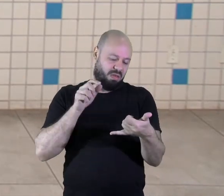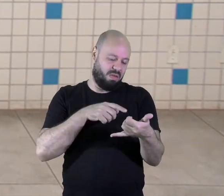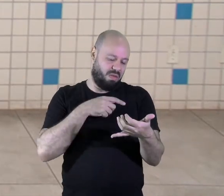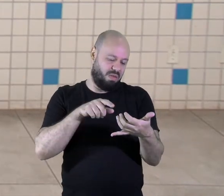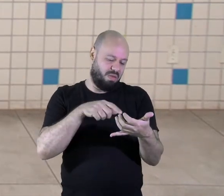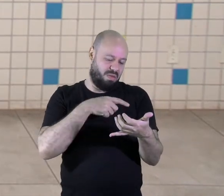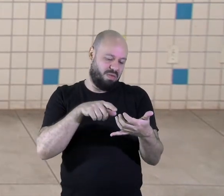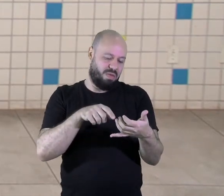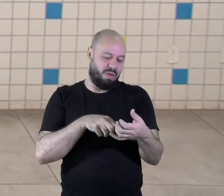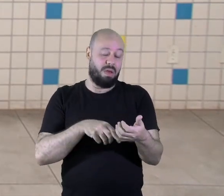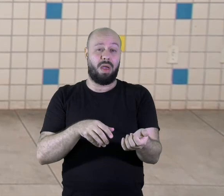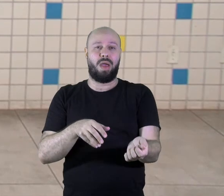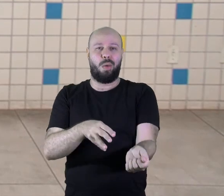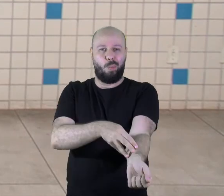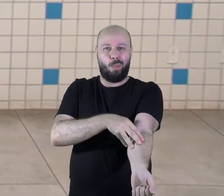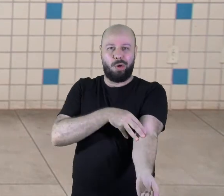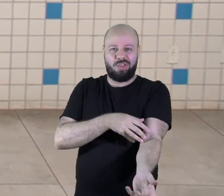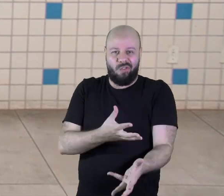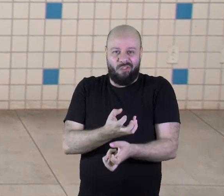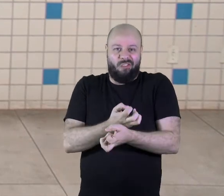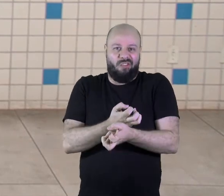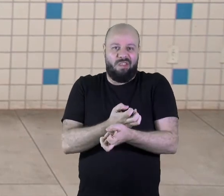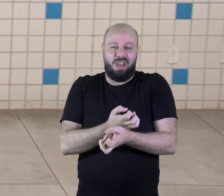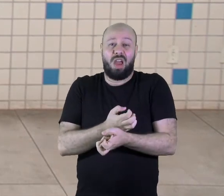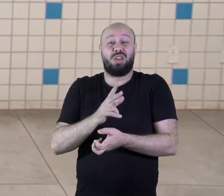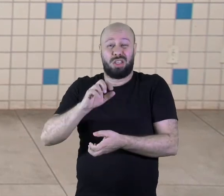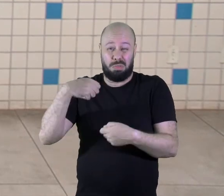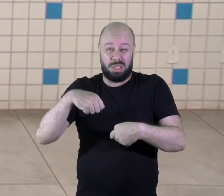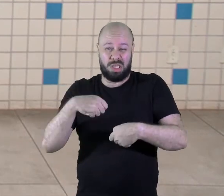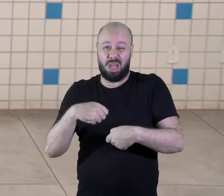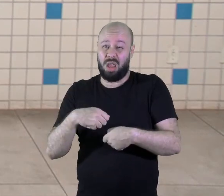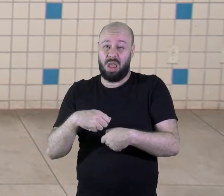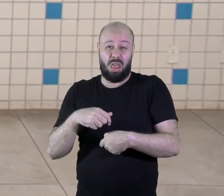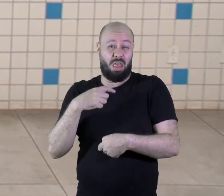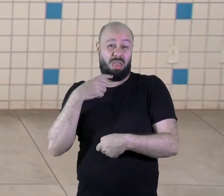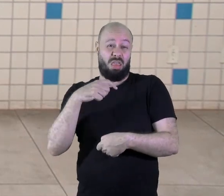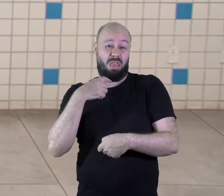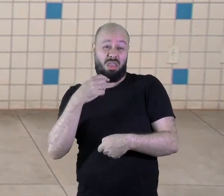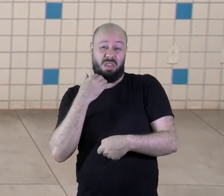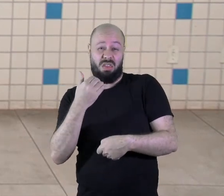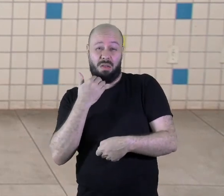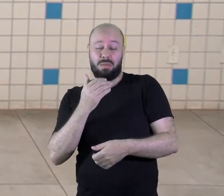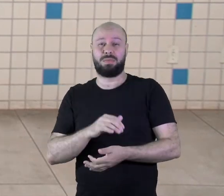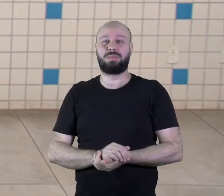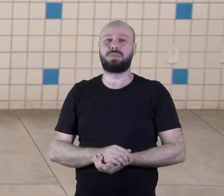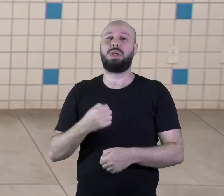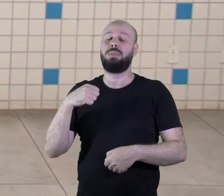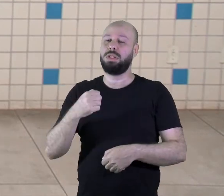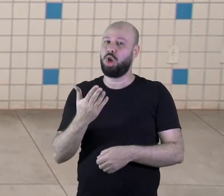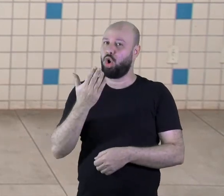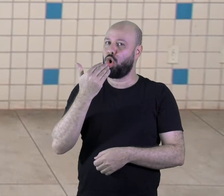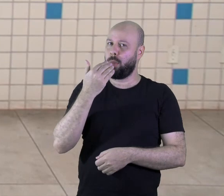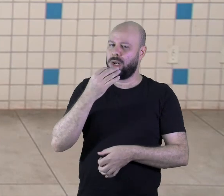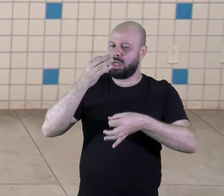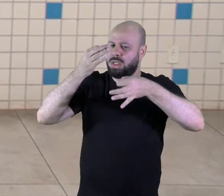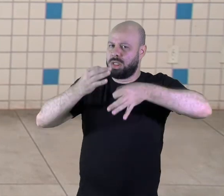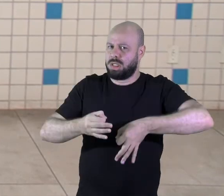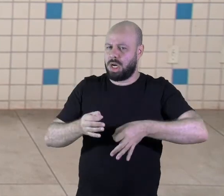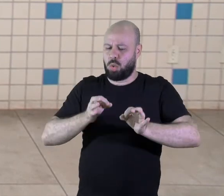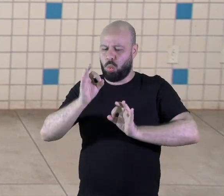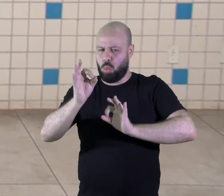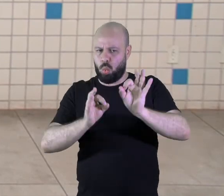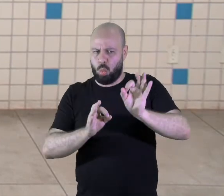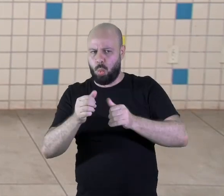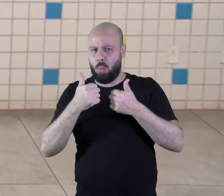ficar atrofiado. Aí o dia que precisar, não vai ter. Mas isso é importante que a gente coordene com a alimentação. Muito